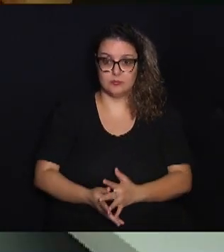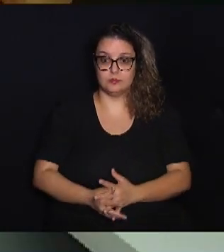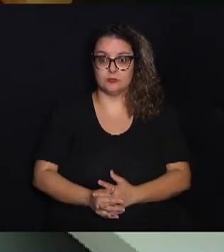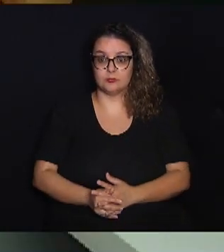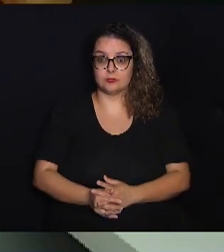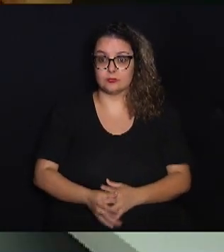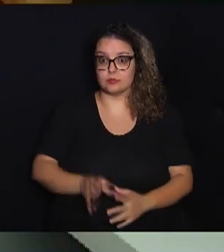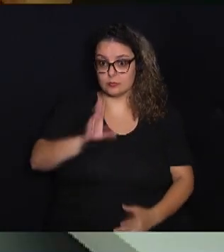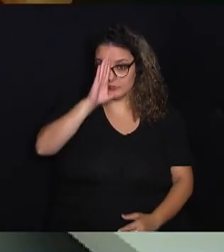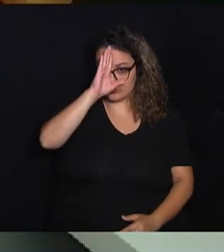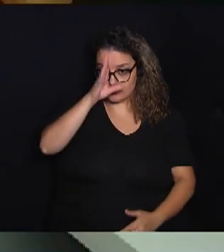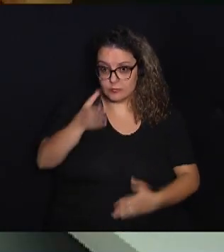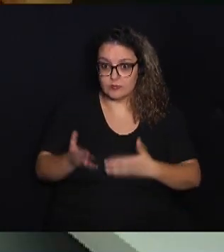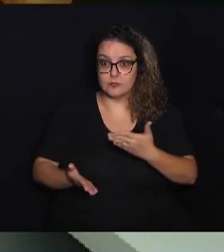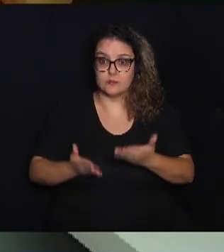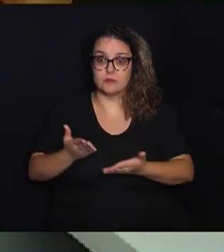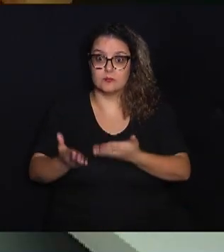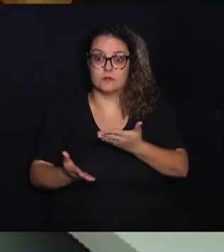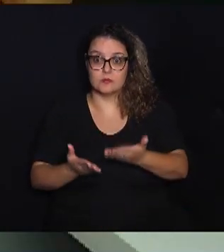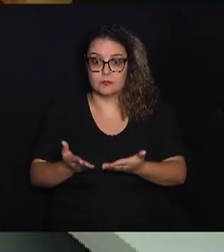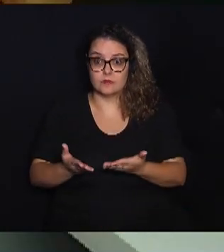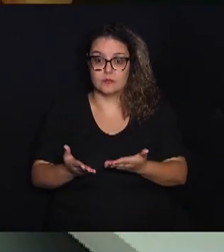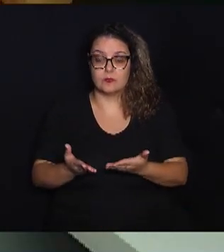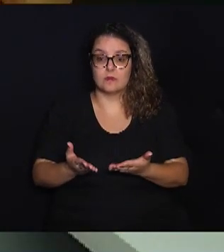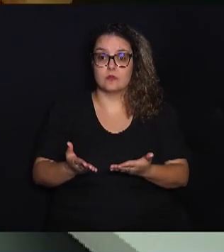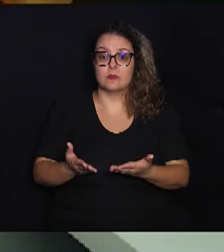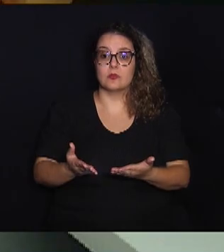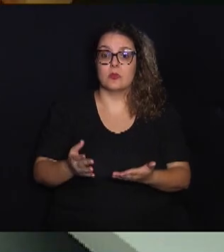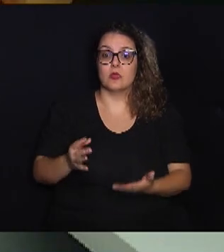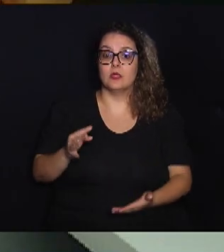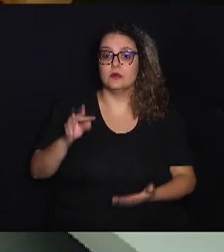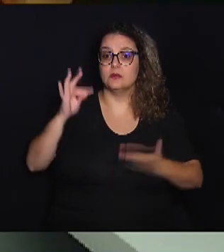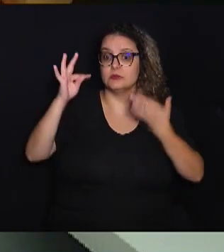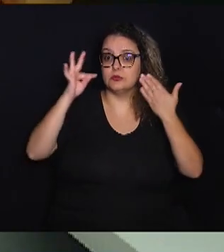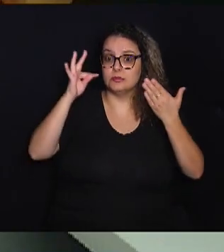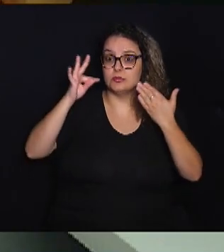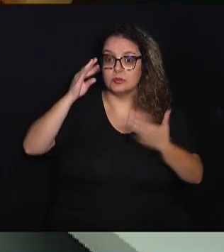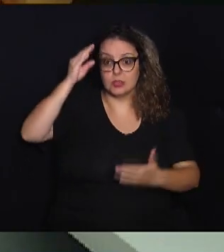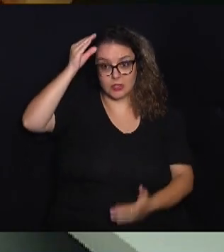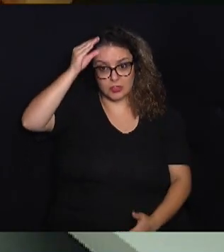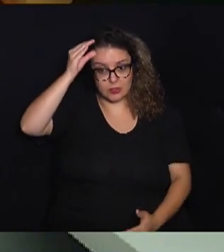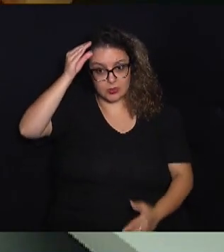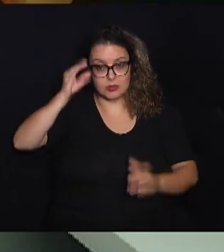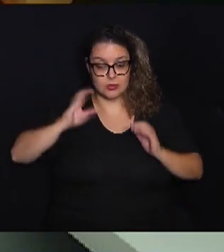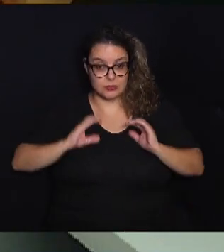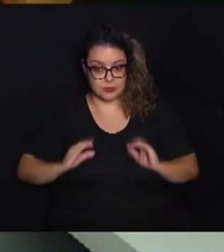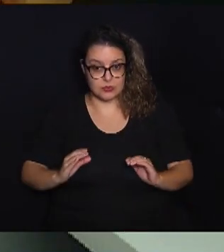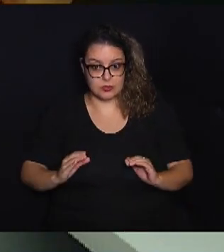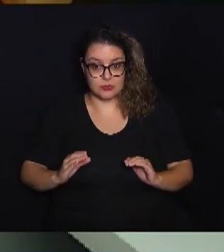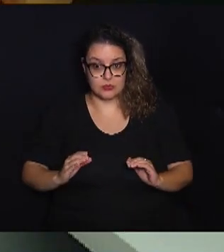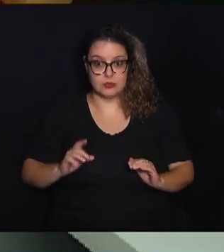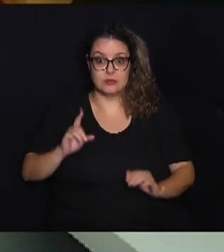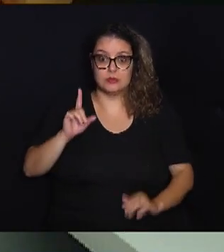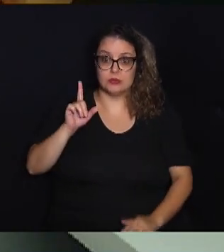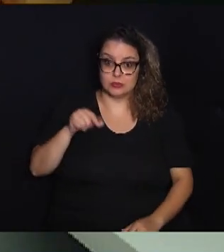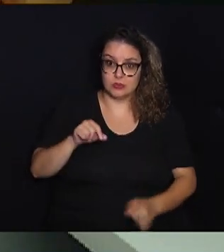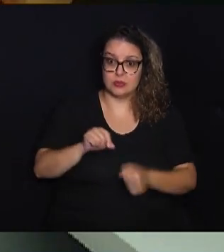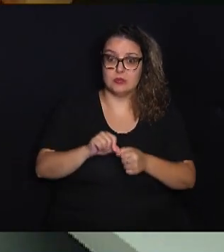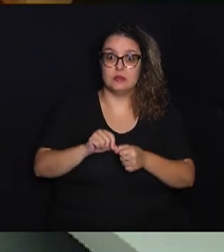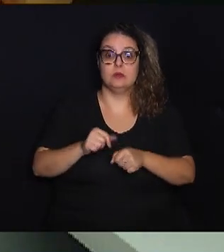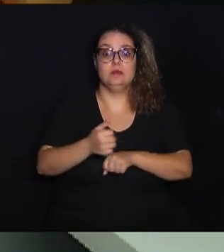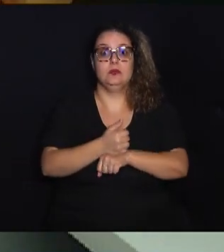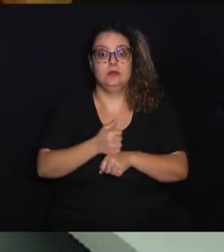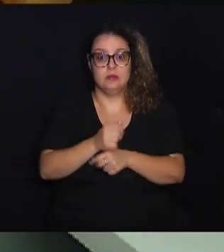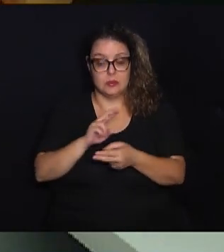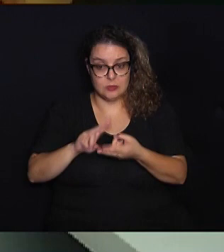principal tratamento é uma terapia que a gente chama de terapia cognitivo-comportamental, que é feita por profissional